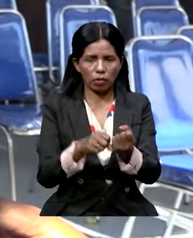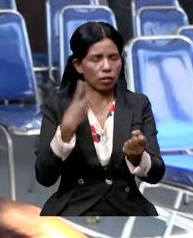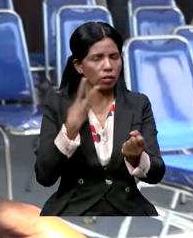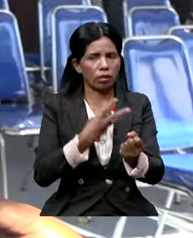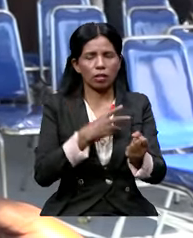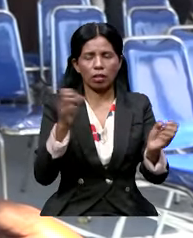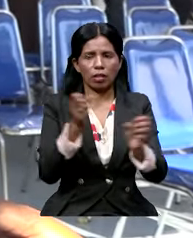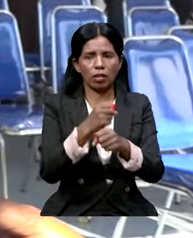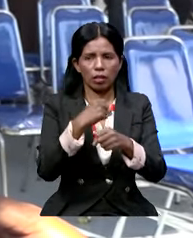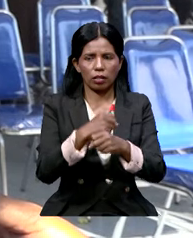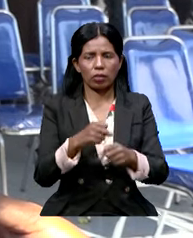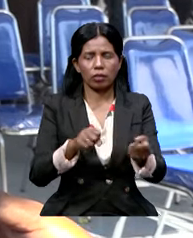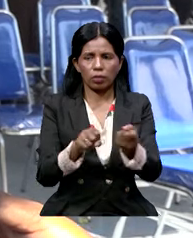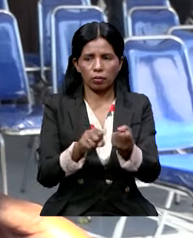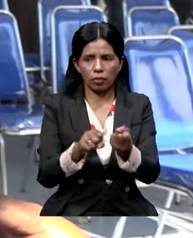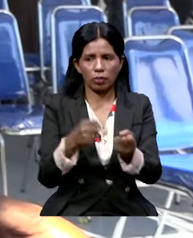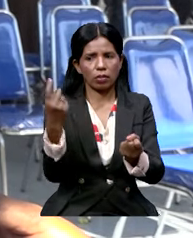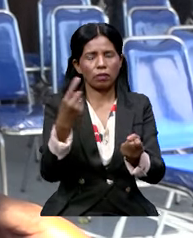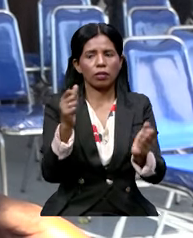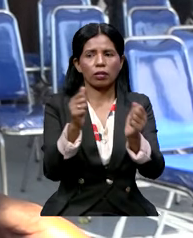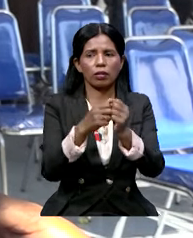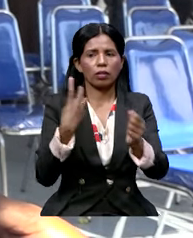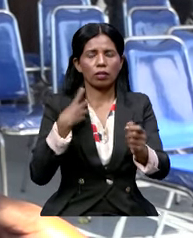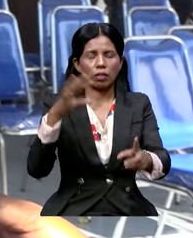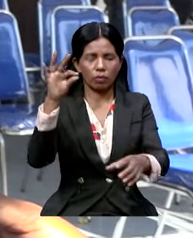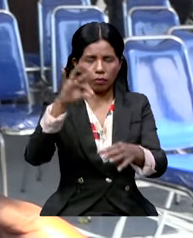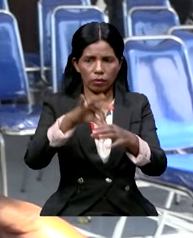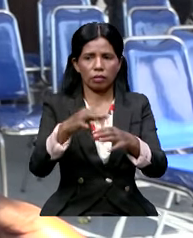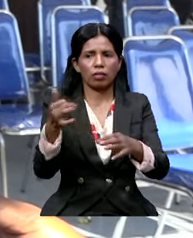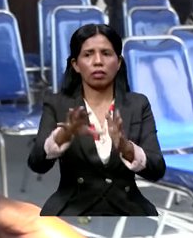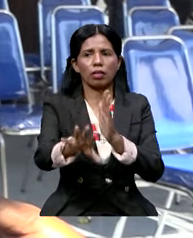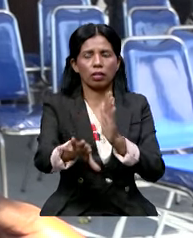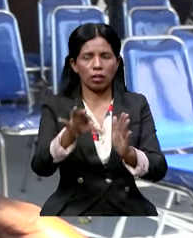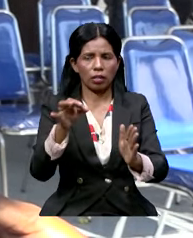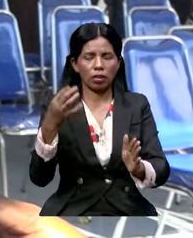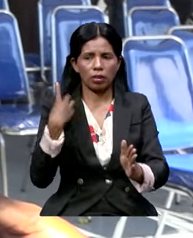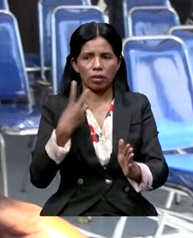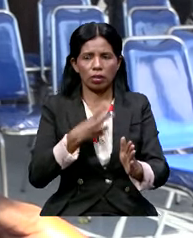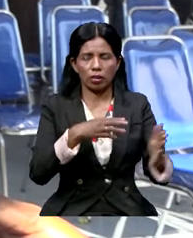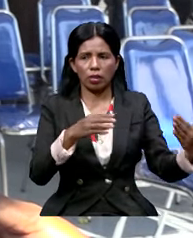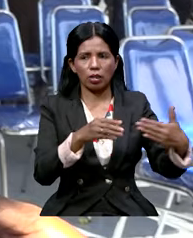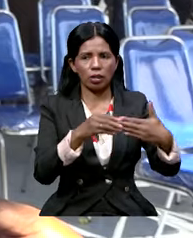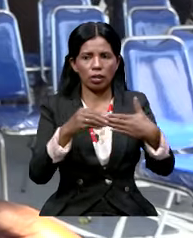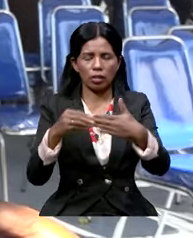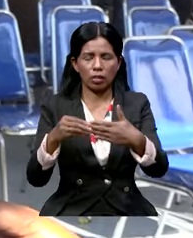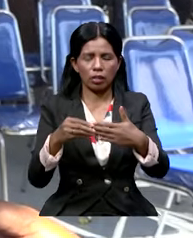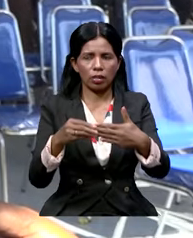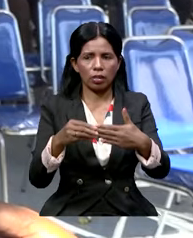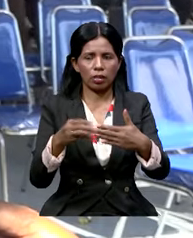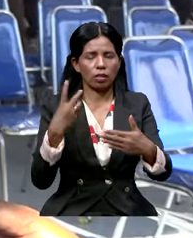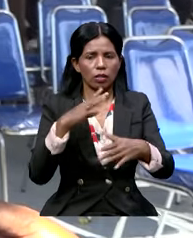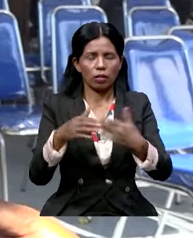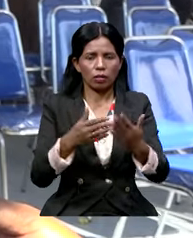né pronto contribuir na fatem ho ita tinha voto sira tu né hili ita tinha líder sira né bem mas ita tu